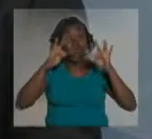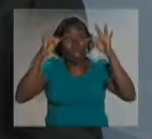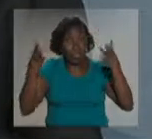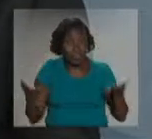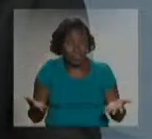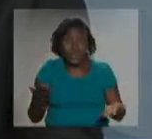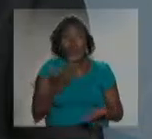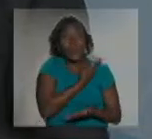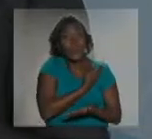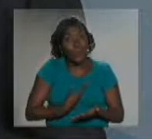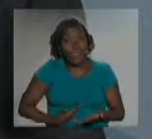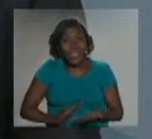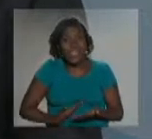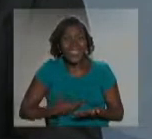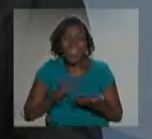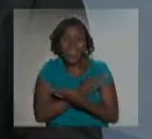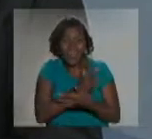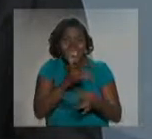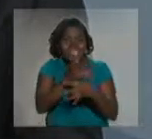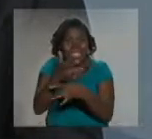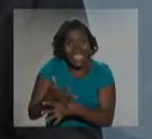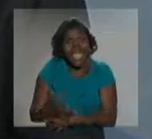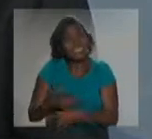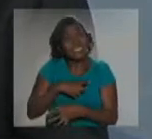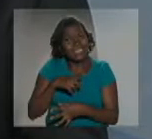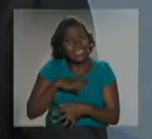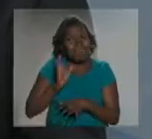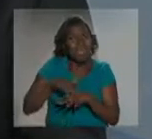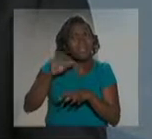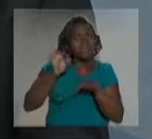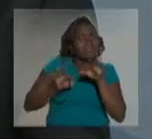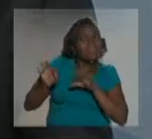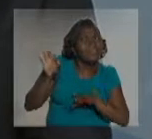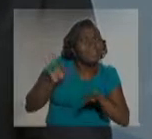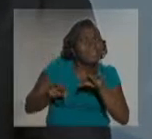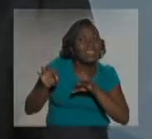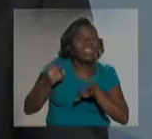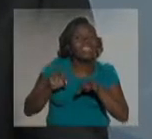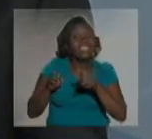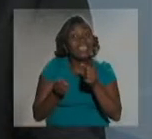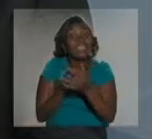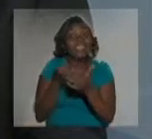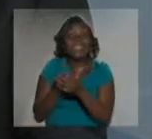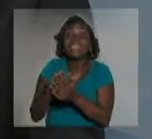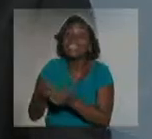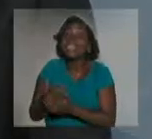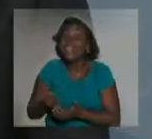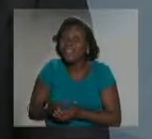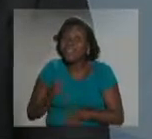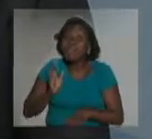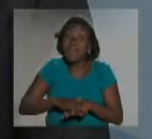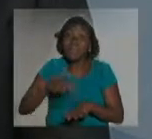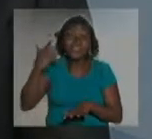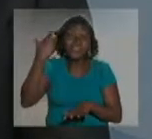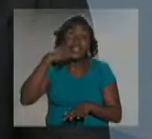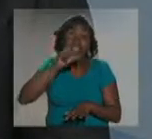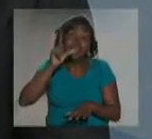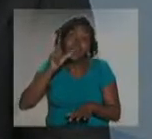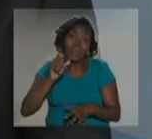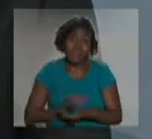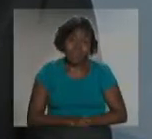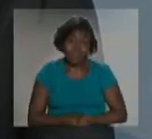sentido, algumas cidades têm proposto uma articulação maior entre esses agentes e com isso tem gerado maiores ganhos de inovação e